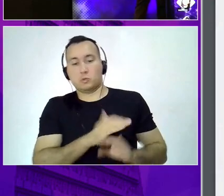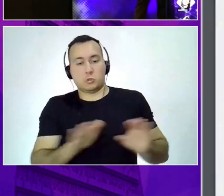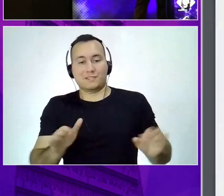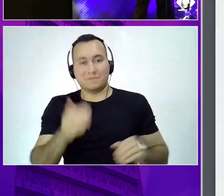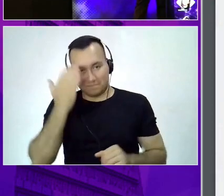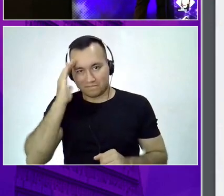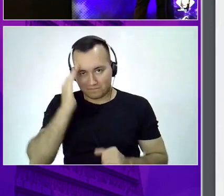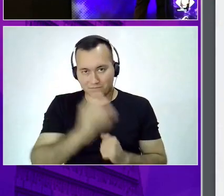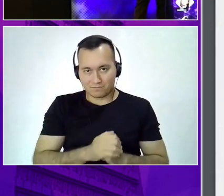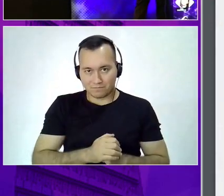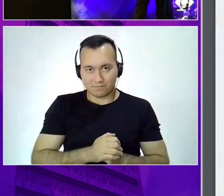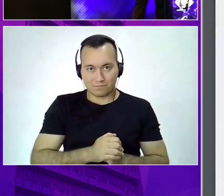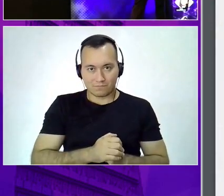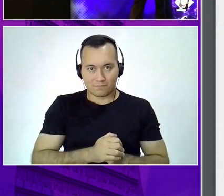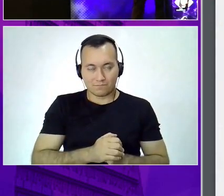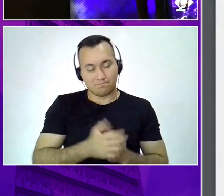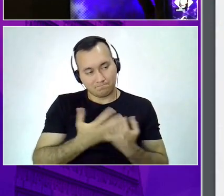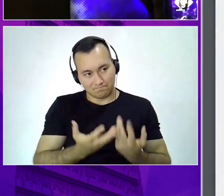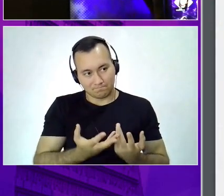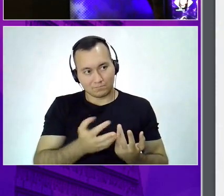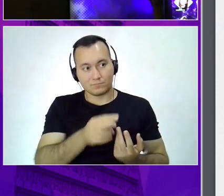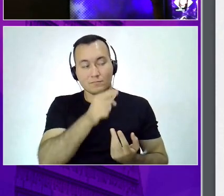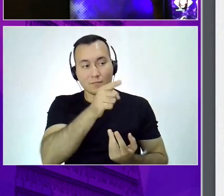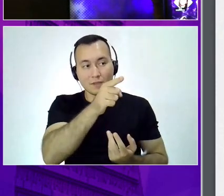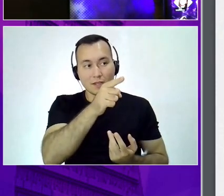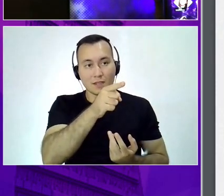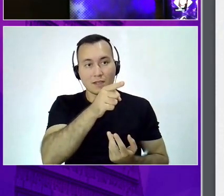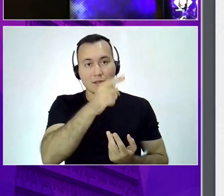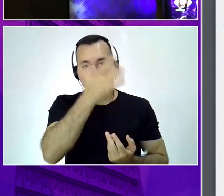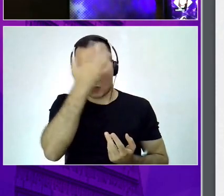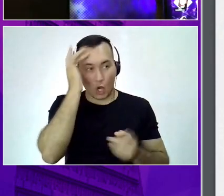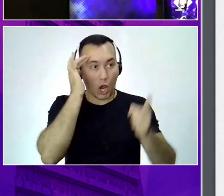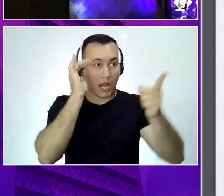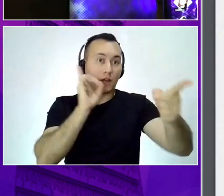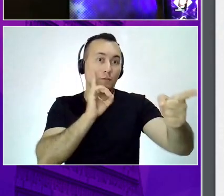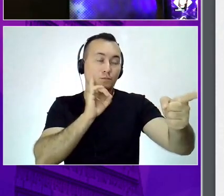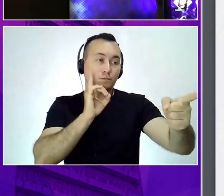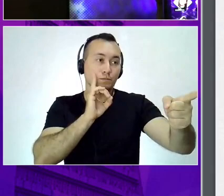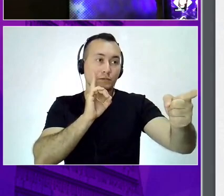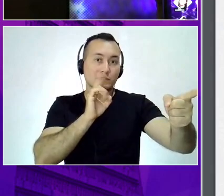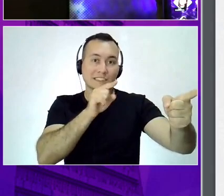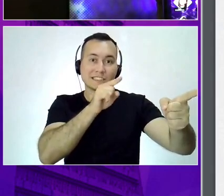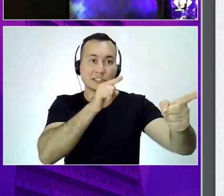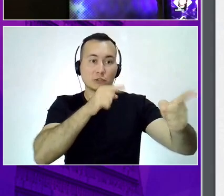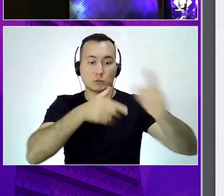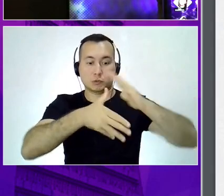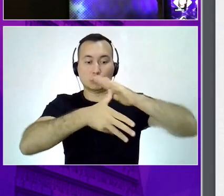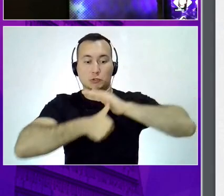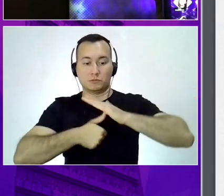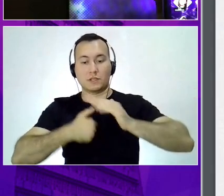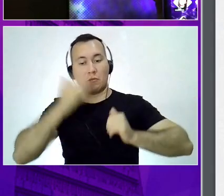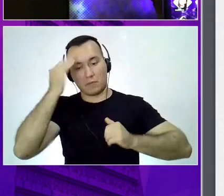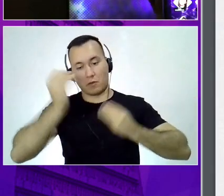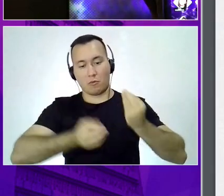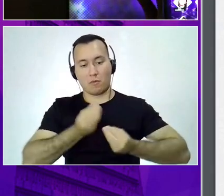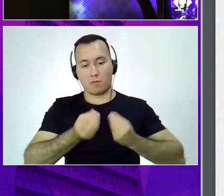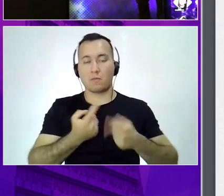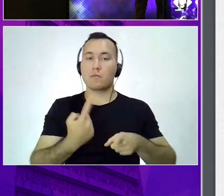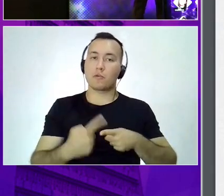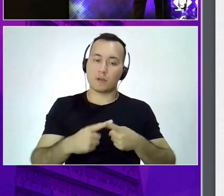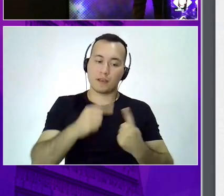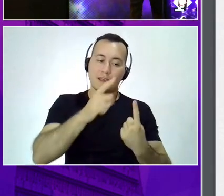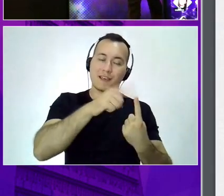utilizar. E como é que ela funciona? Eu adorei quando eu vi esse modelo aqui, que é de um colega